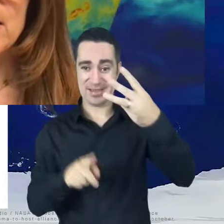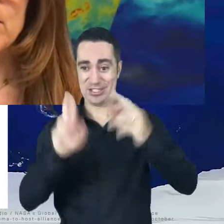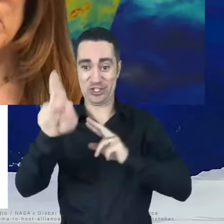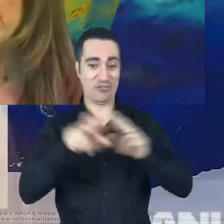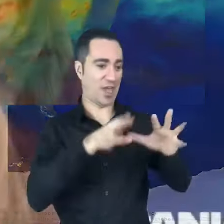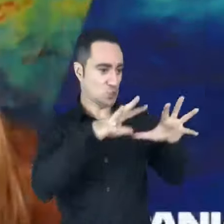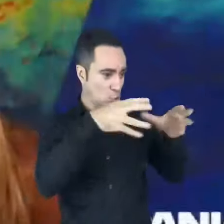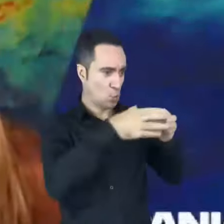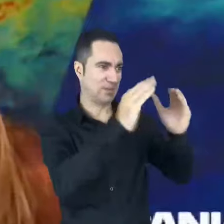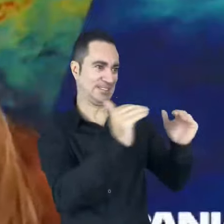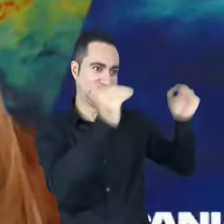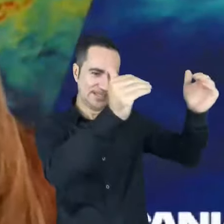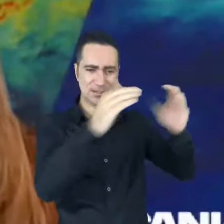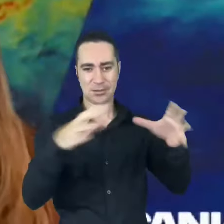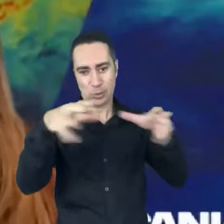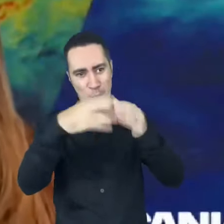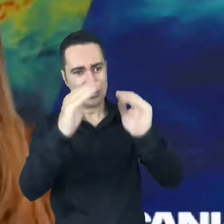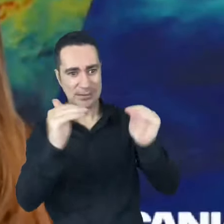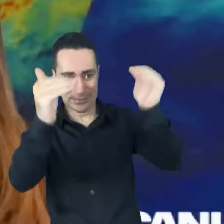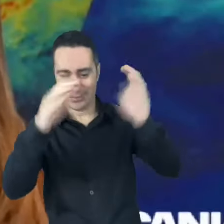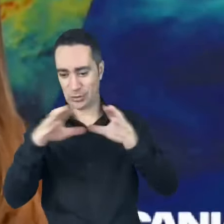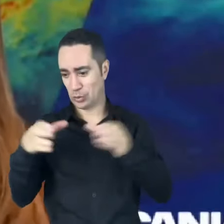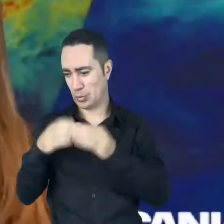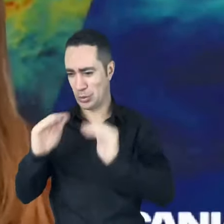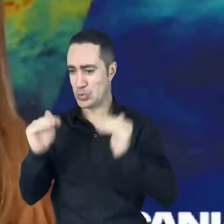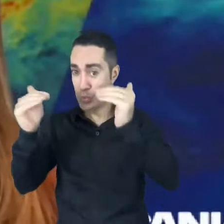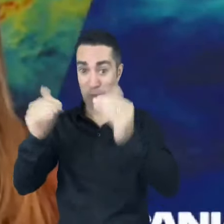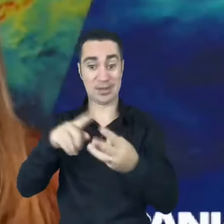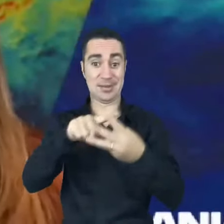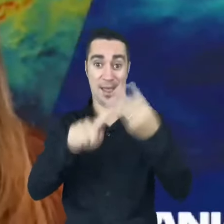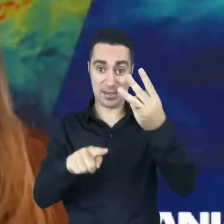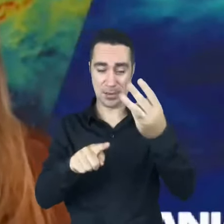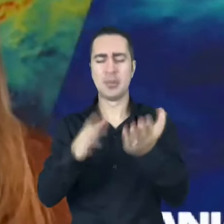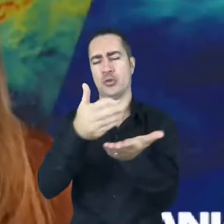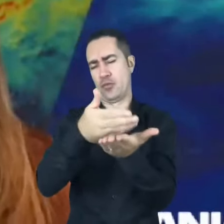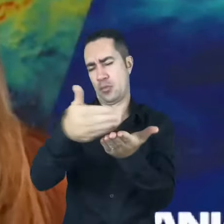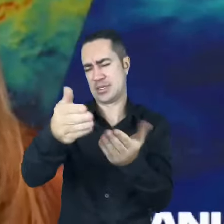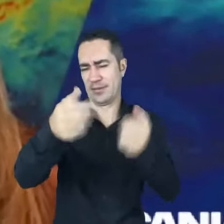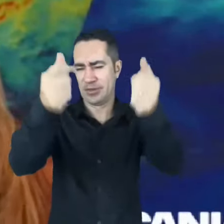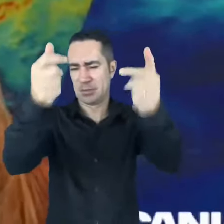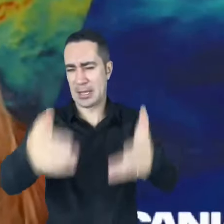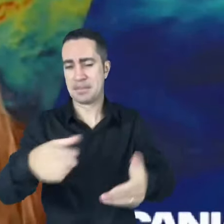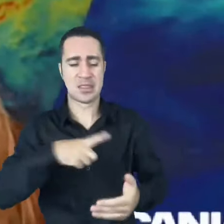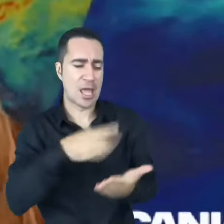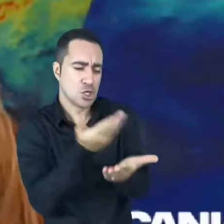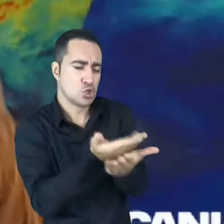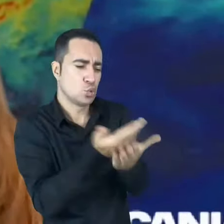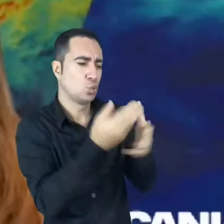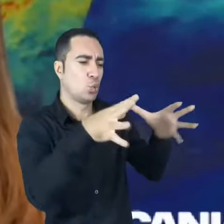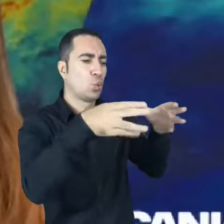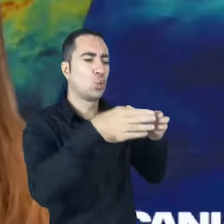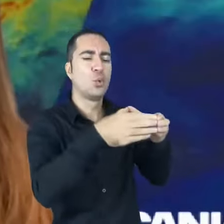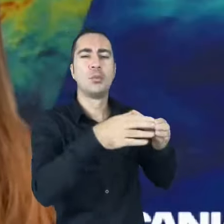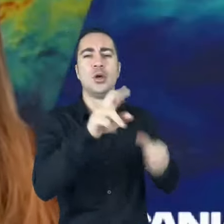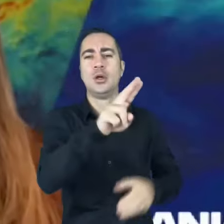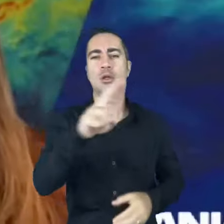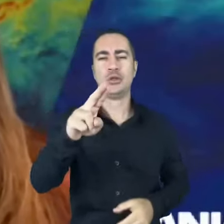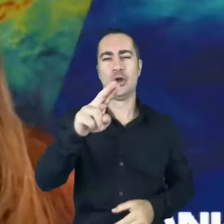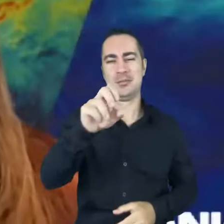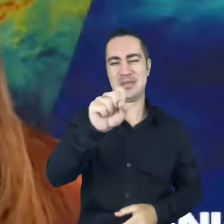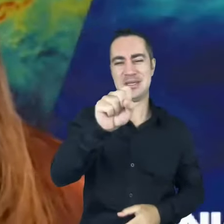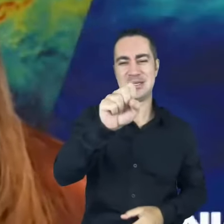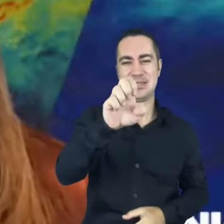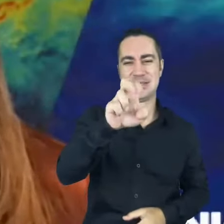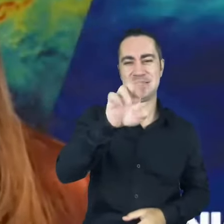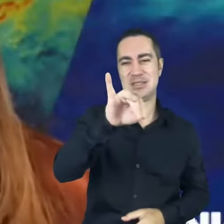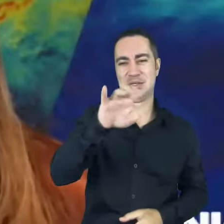gosto de começar é que tem um estudo de uma organização chamada Ceres, nos Estados Unidos,